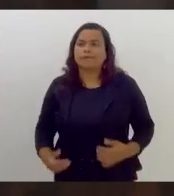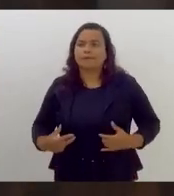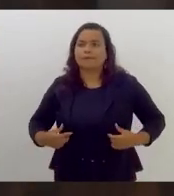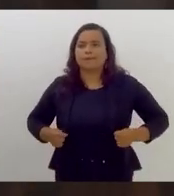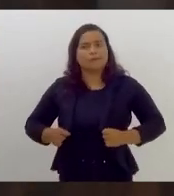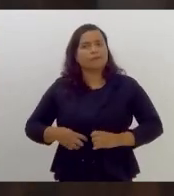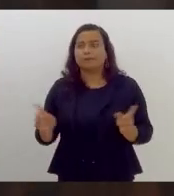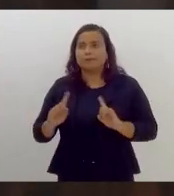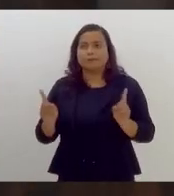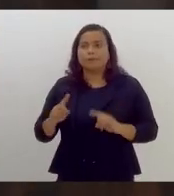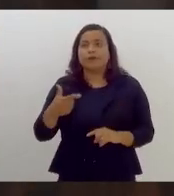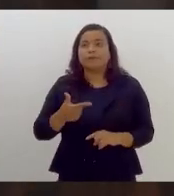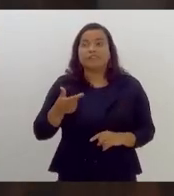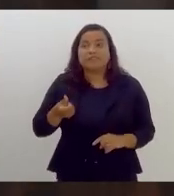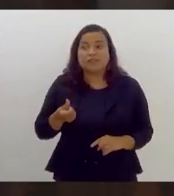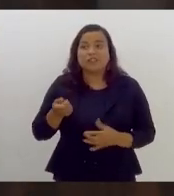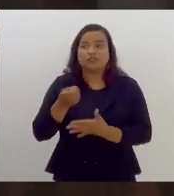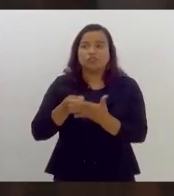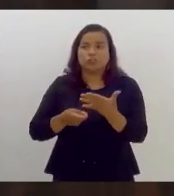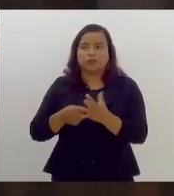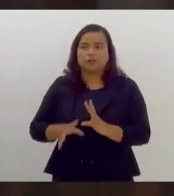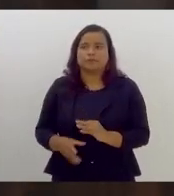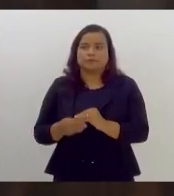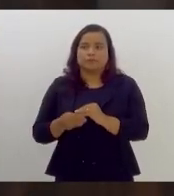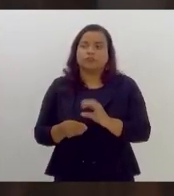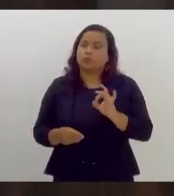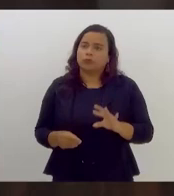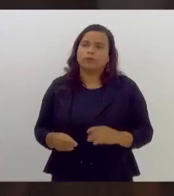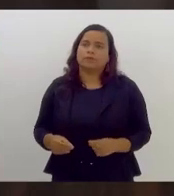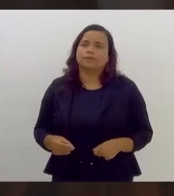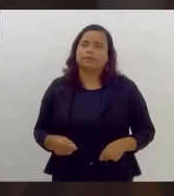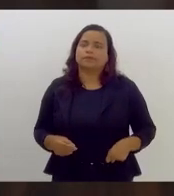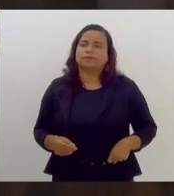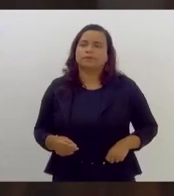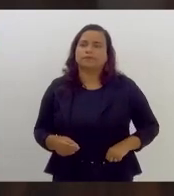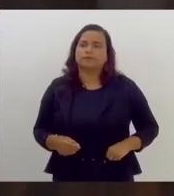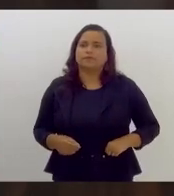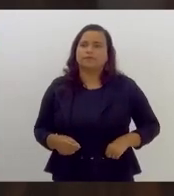Não, só o 26º que eu escrevi embaixo.